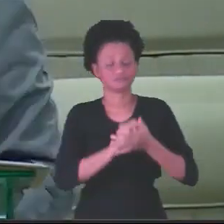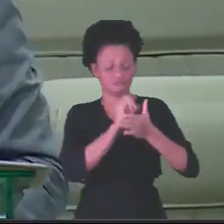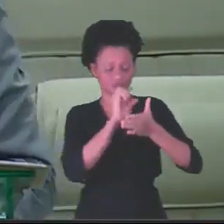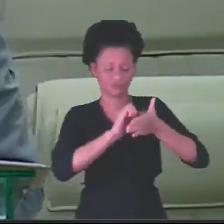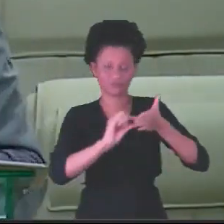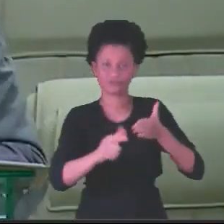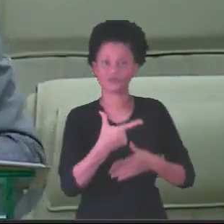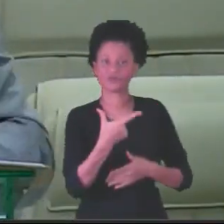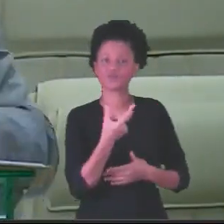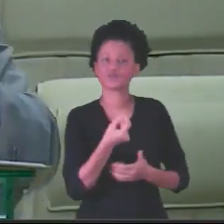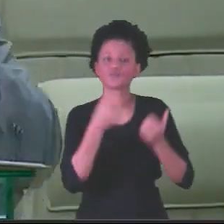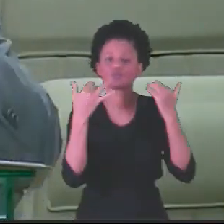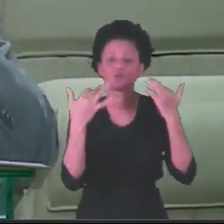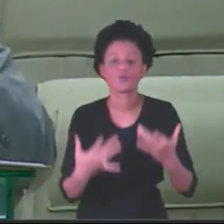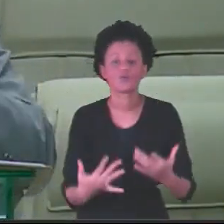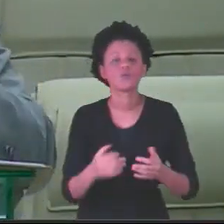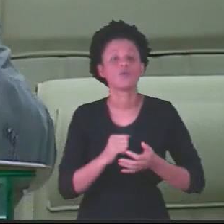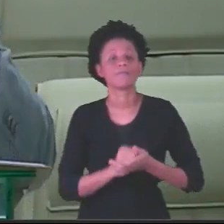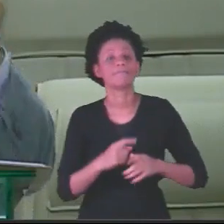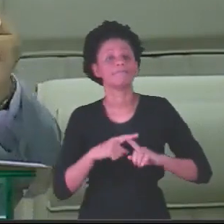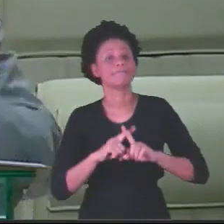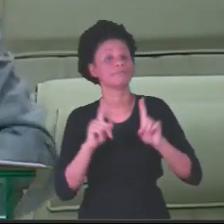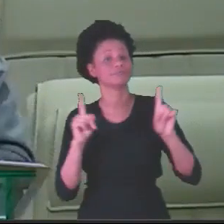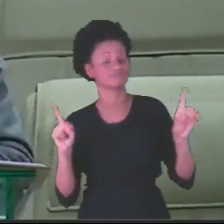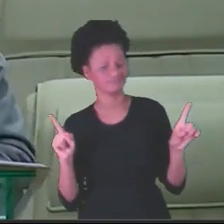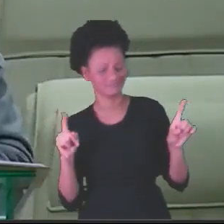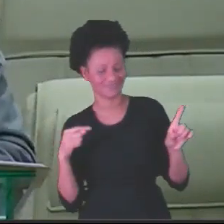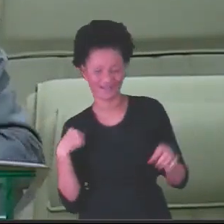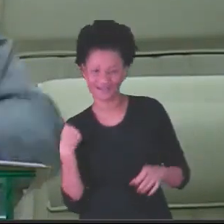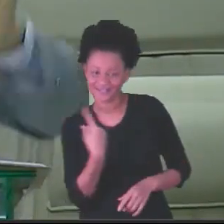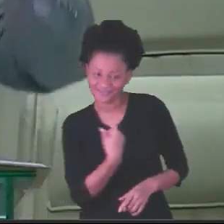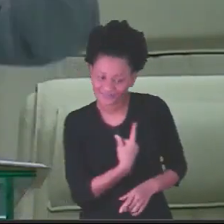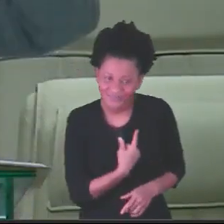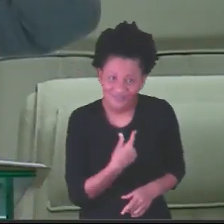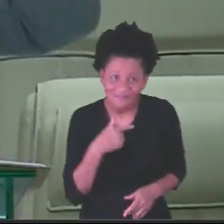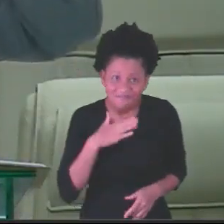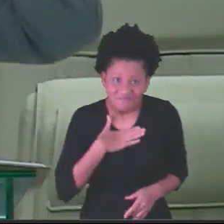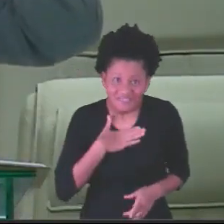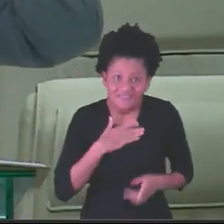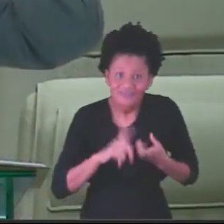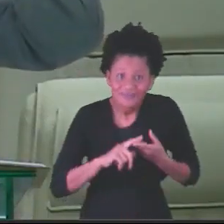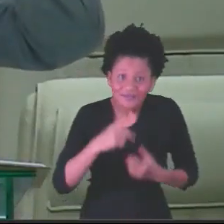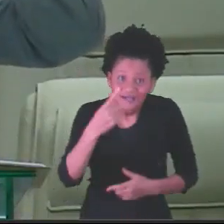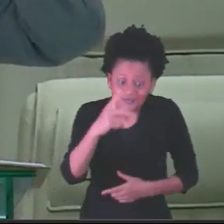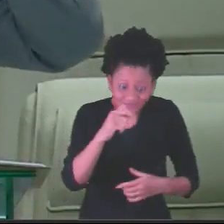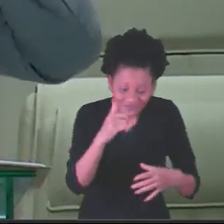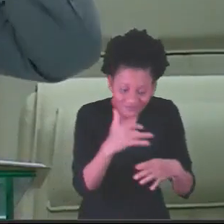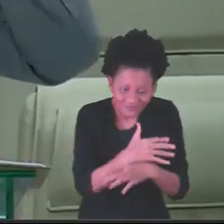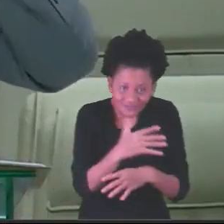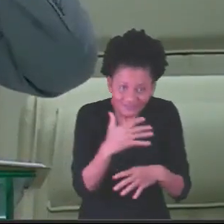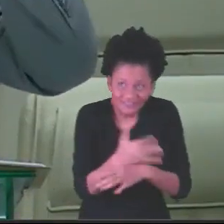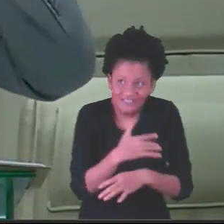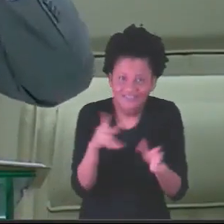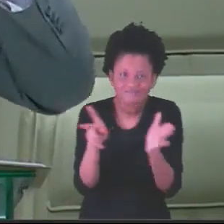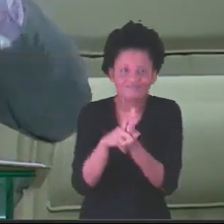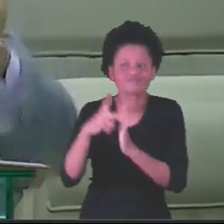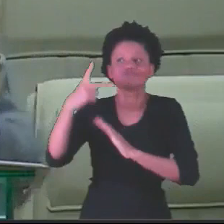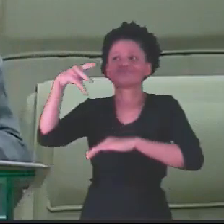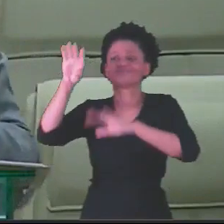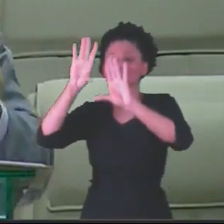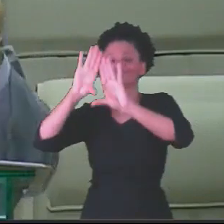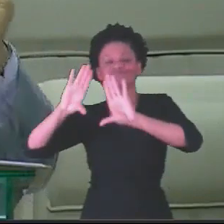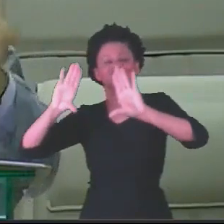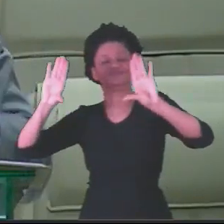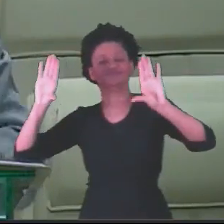paulo diz assim mas a nossa cidade está nos céus de onde também